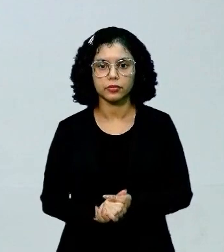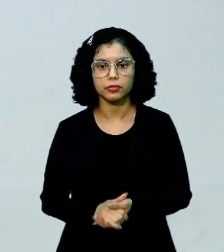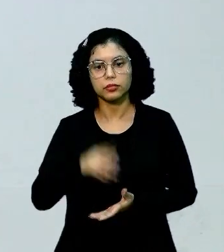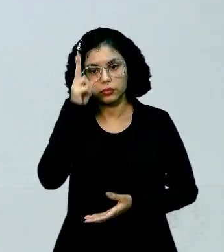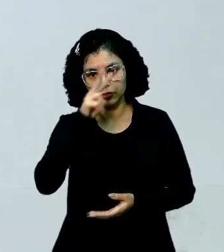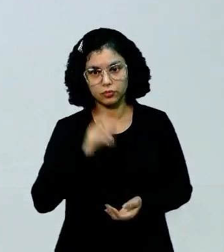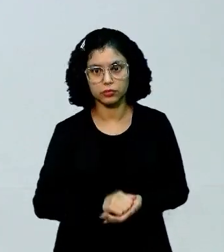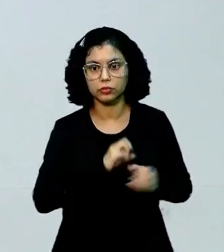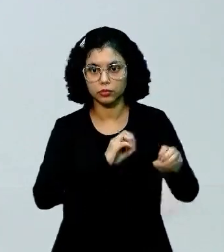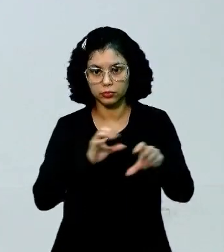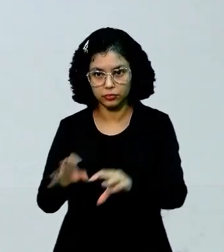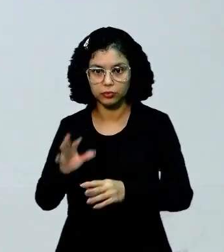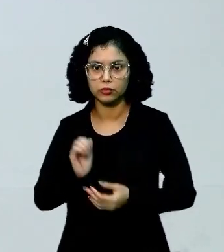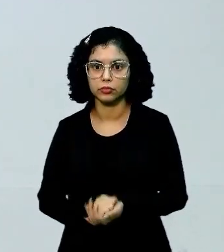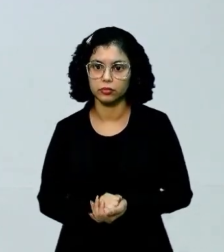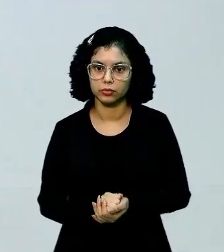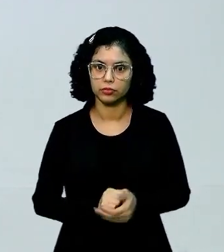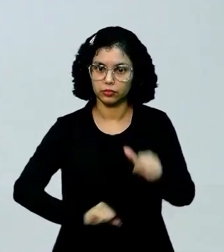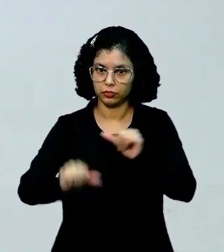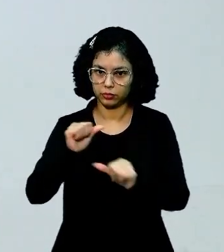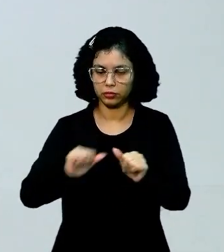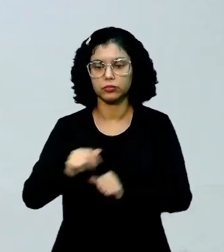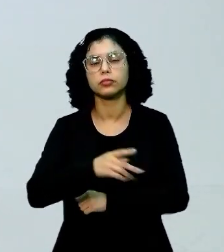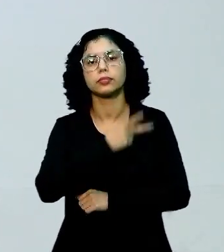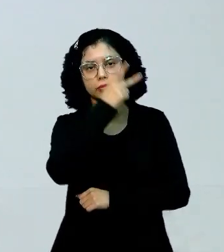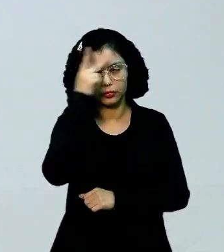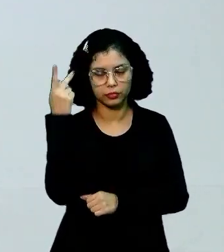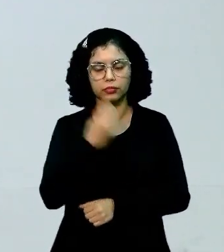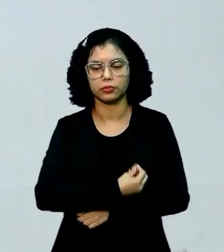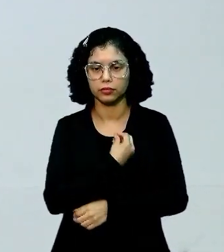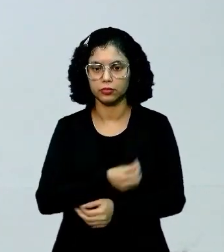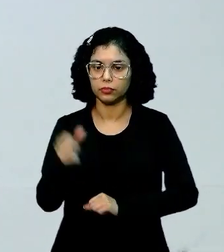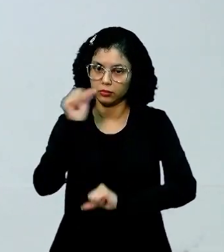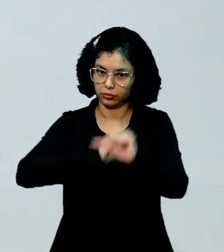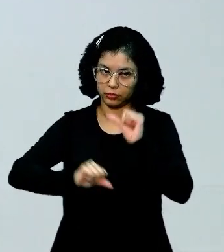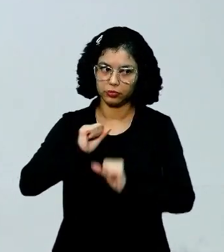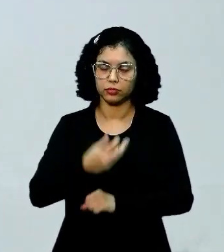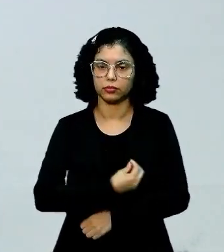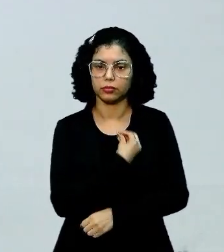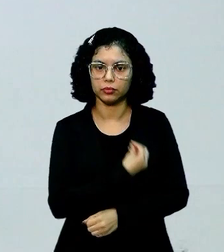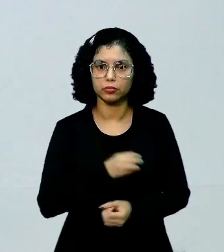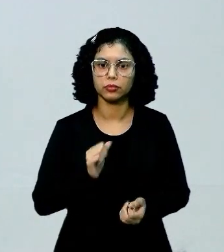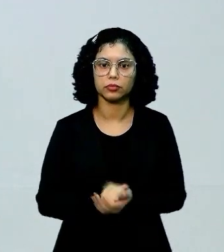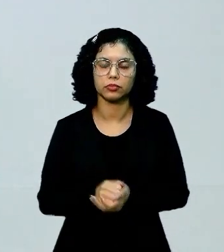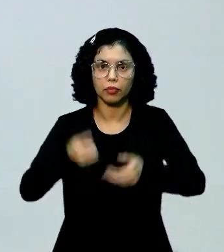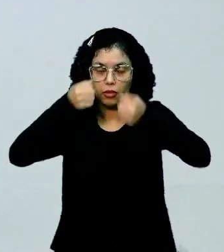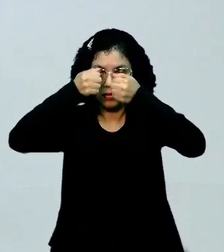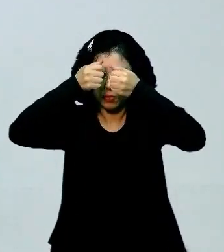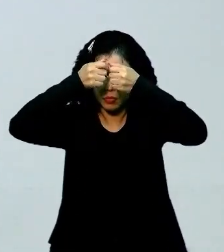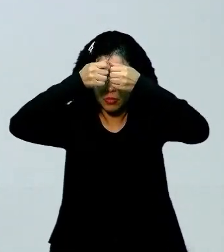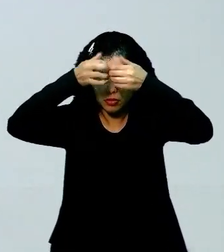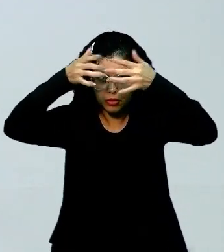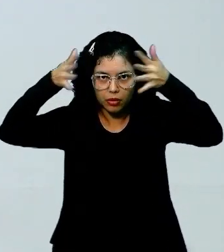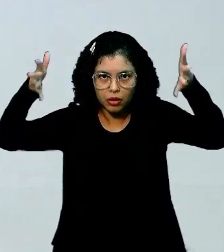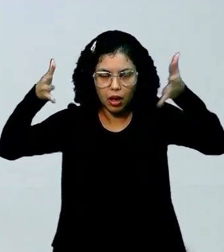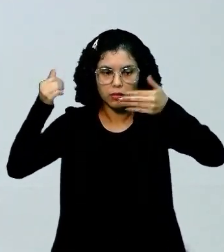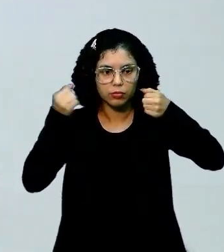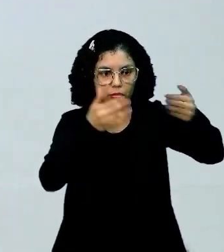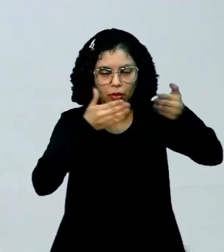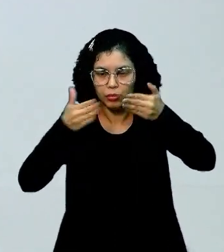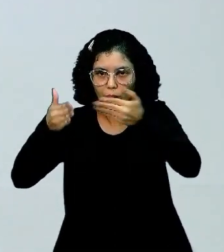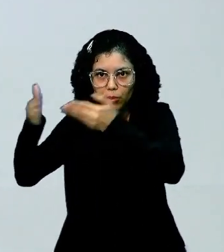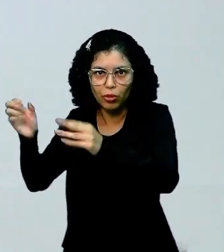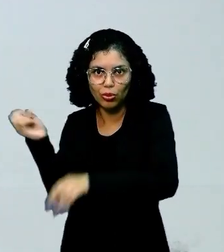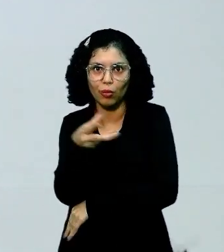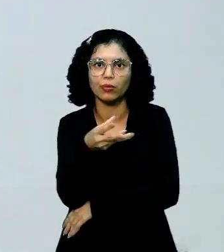a educação realmente, galera, ela muda a vida das pessoas, né? Ela transforma a vida, ela abre novos caminhos, né?